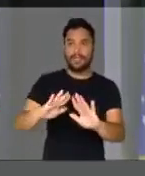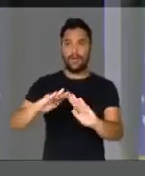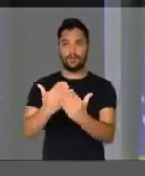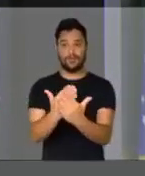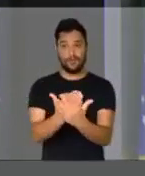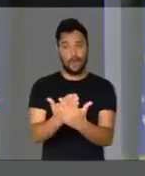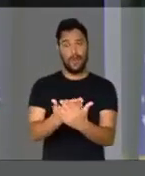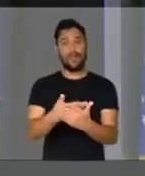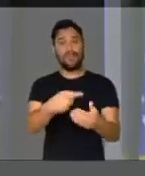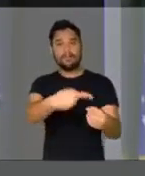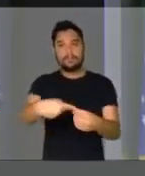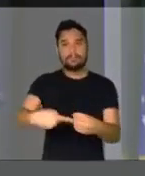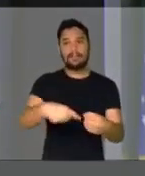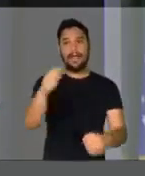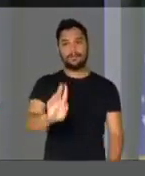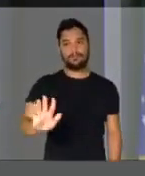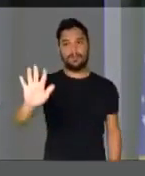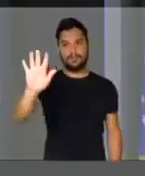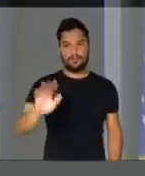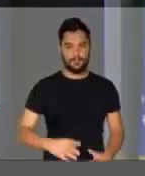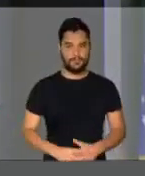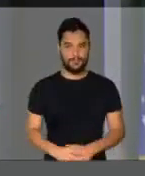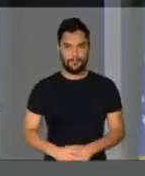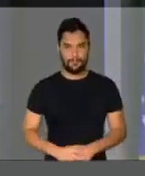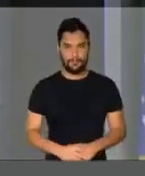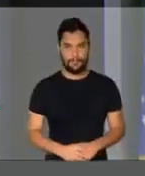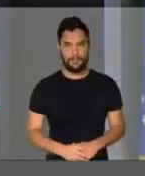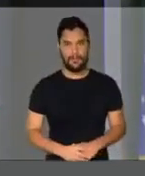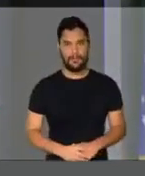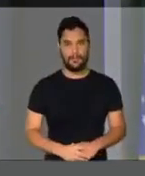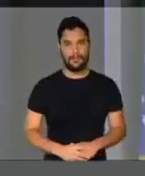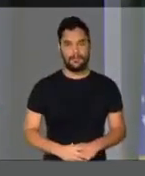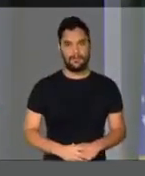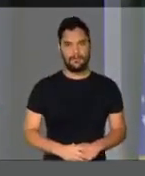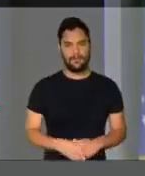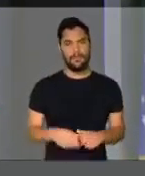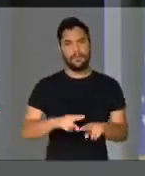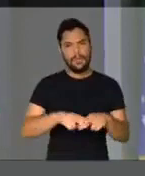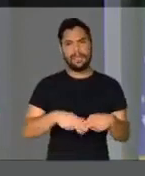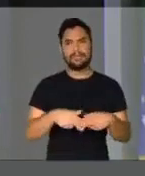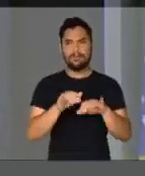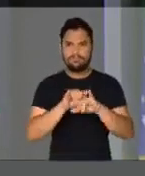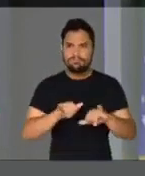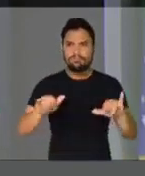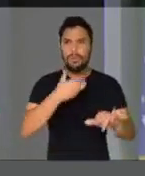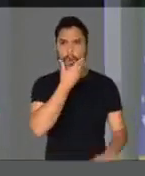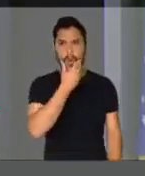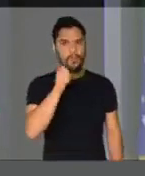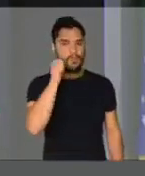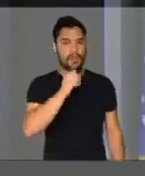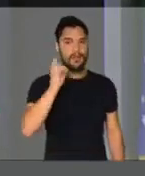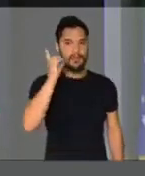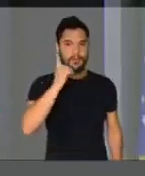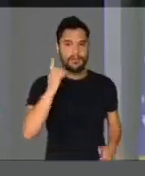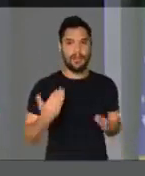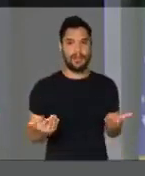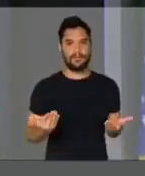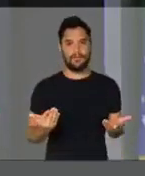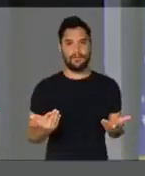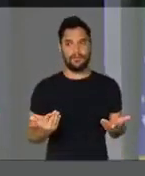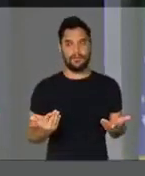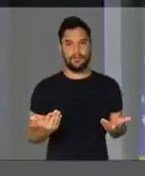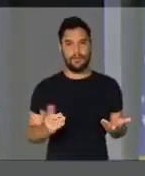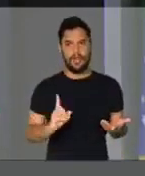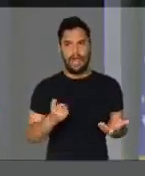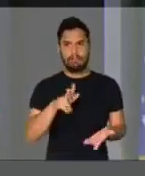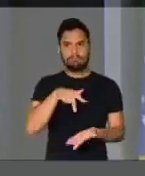adolescentes nas cidades do Brasil afora. É por isso que eu conclamo aqui, senhores deputados e senhoras deputadas, que não façamos